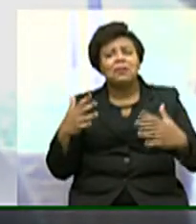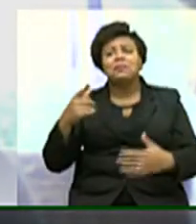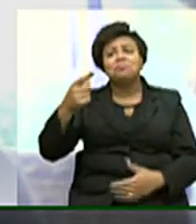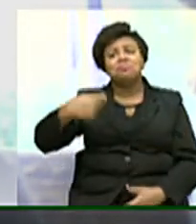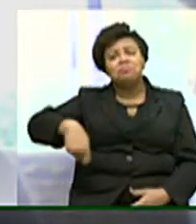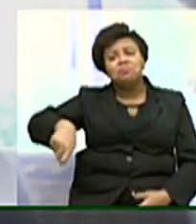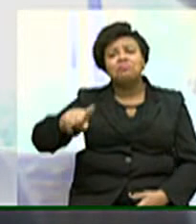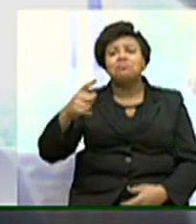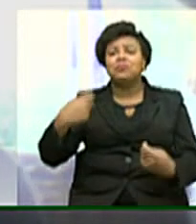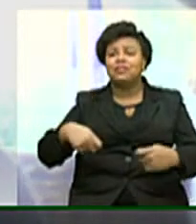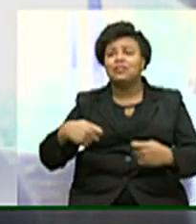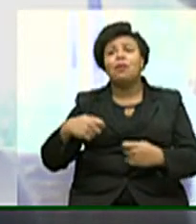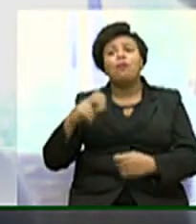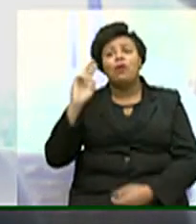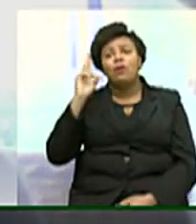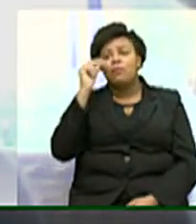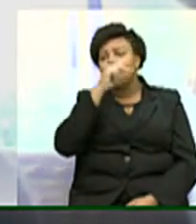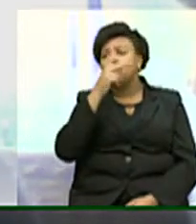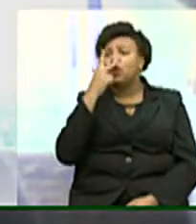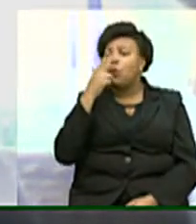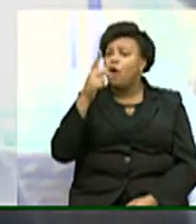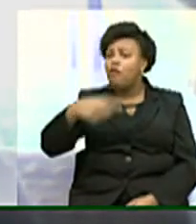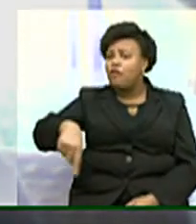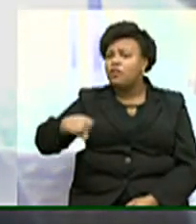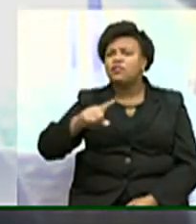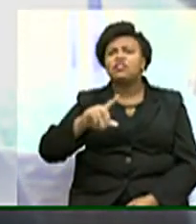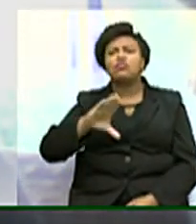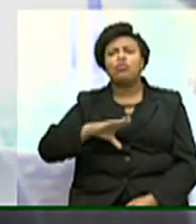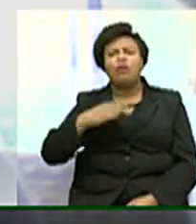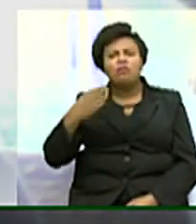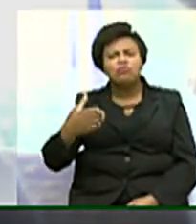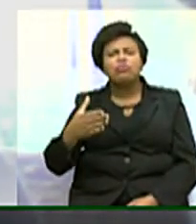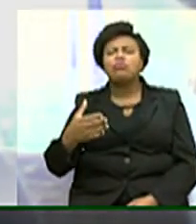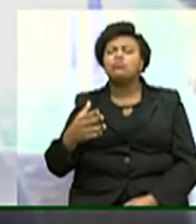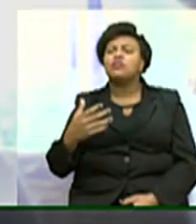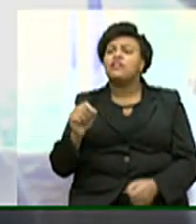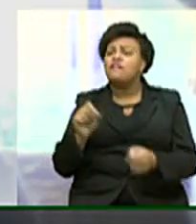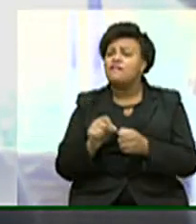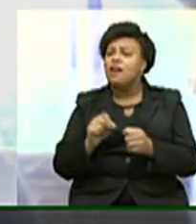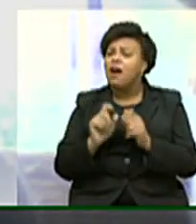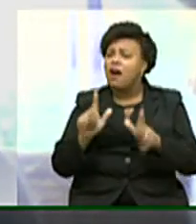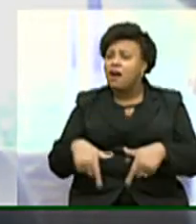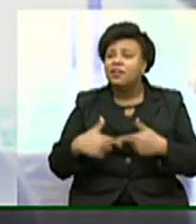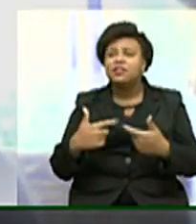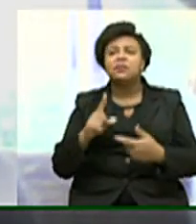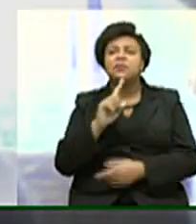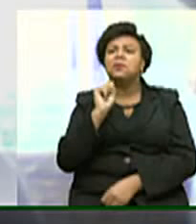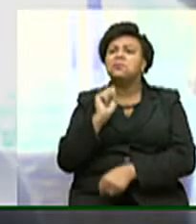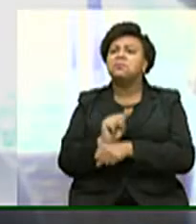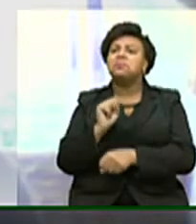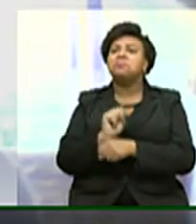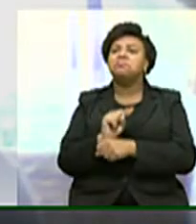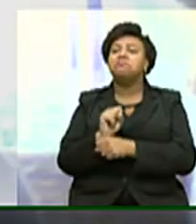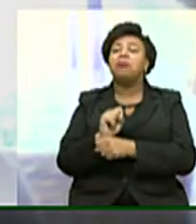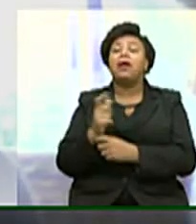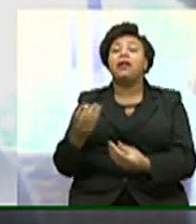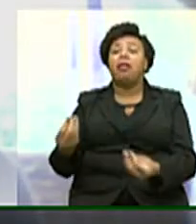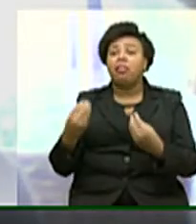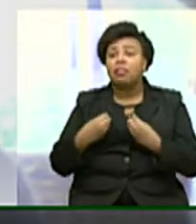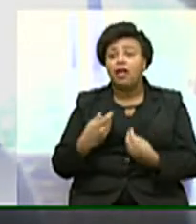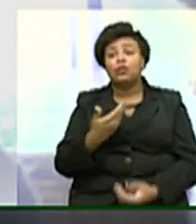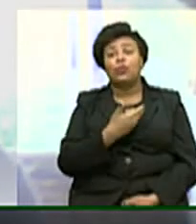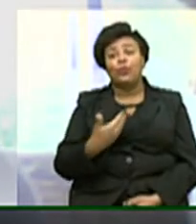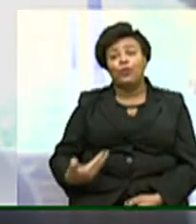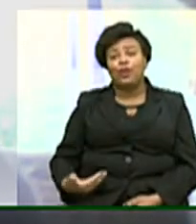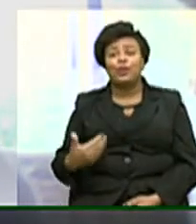vocês, audaciosos, corajosos e que façam, que não fiquem esperando que venha tudo do governo federal e estadual.